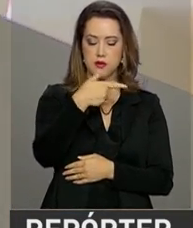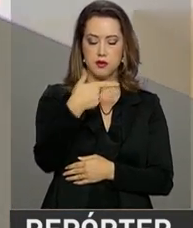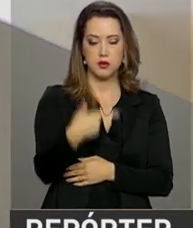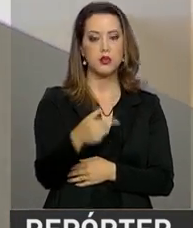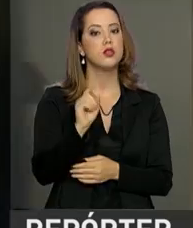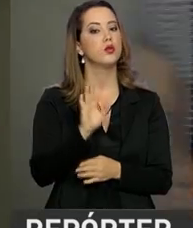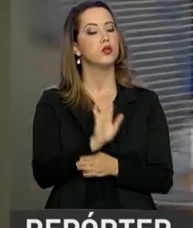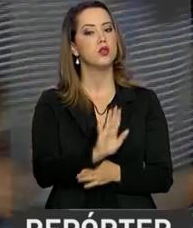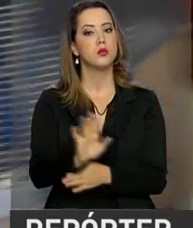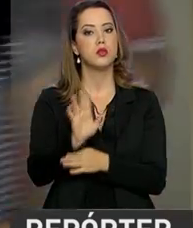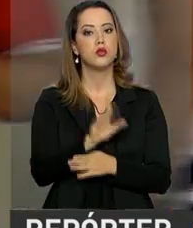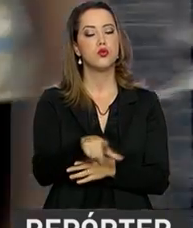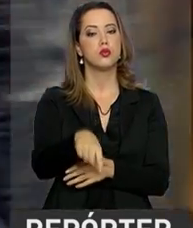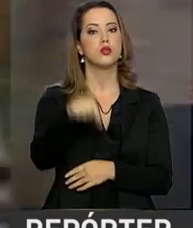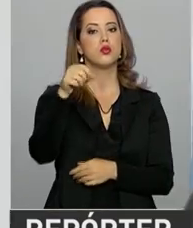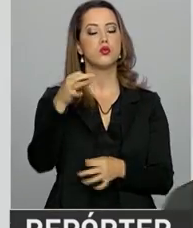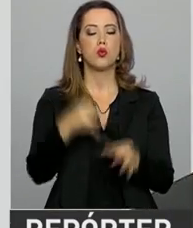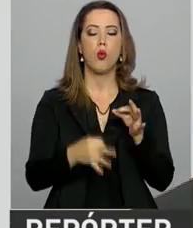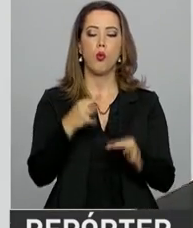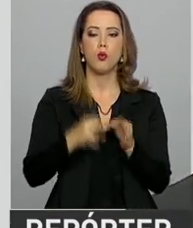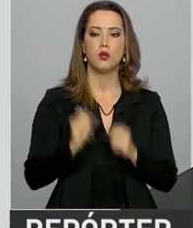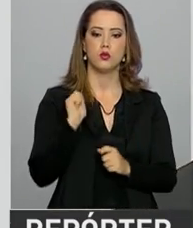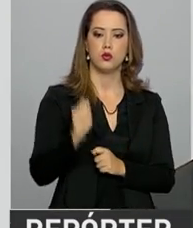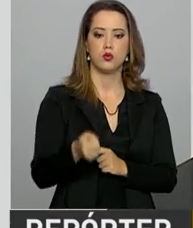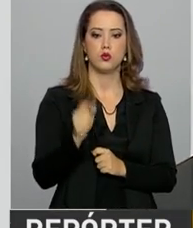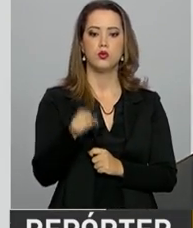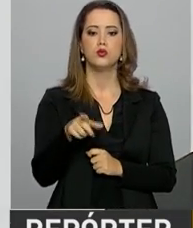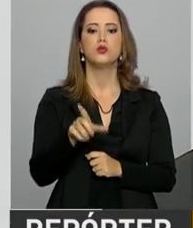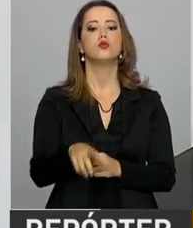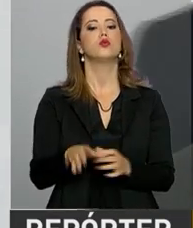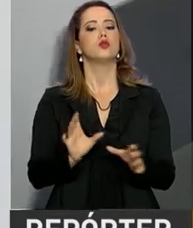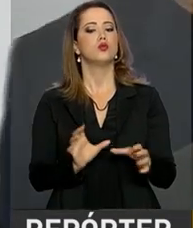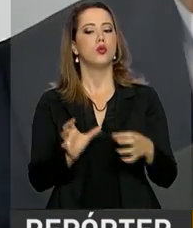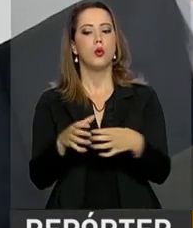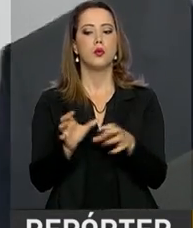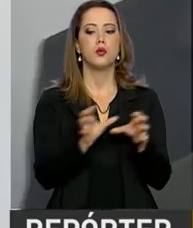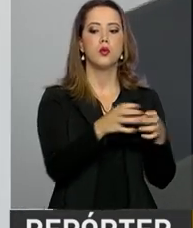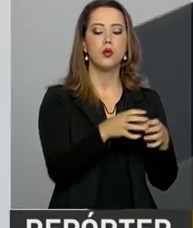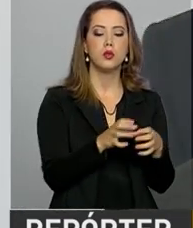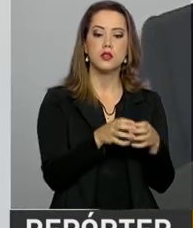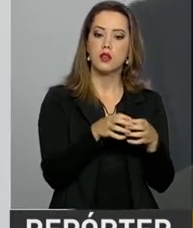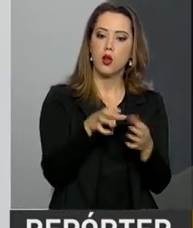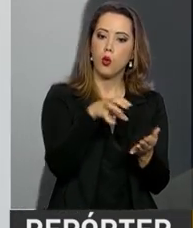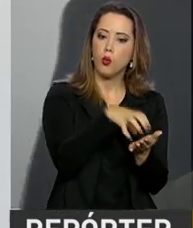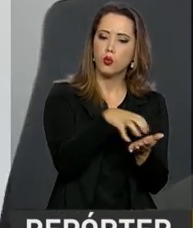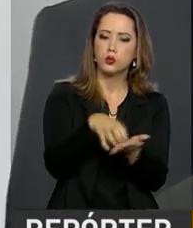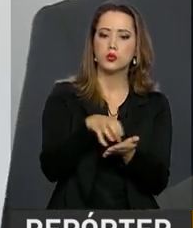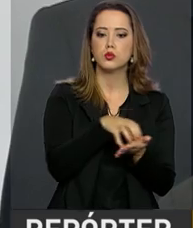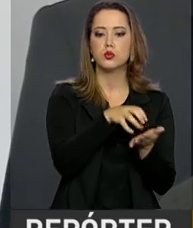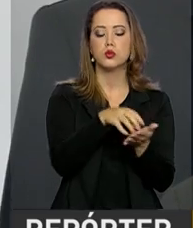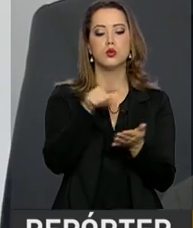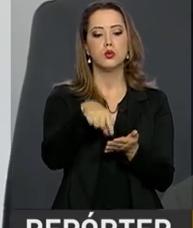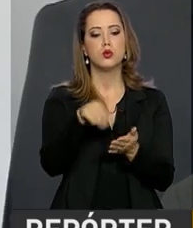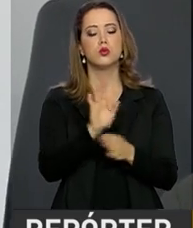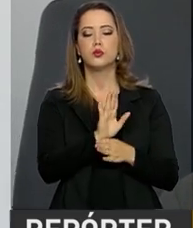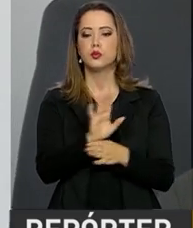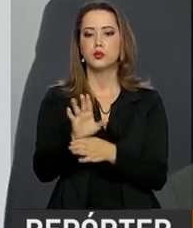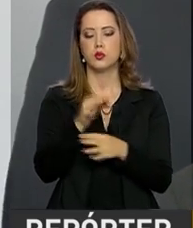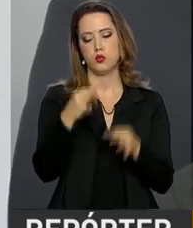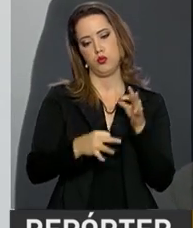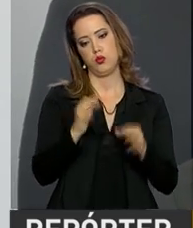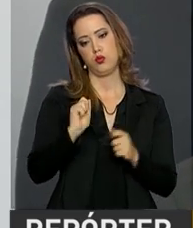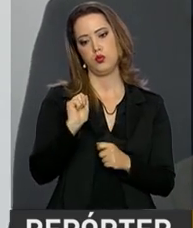nas decisões sobre saúde A ideia é organizar o sistema Ou seja que esses núcleos técnicos possam responder com agilidade aos juízes